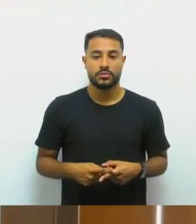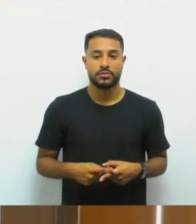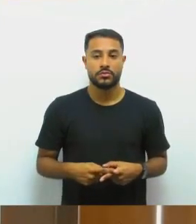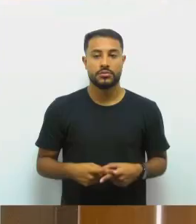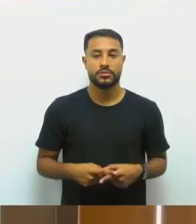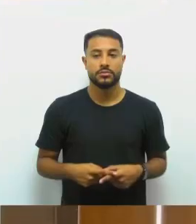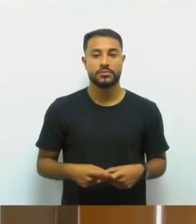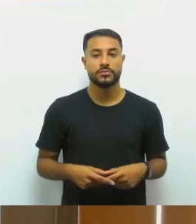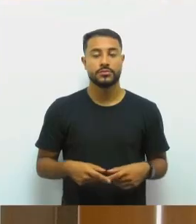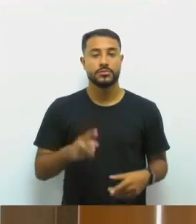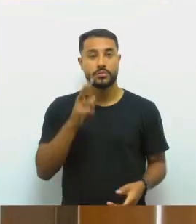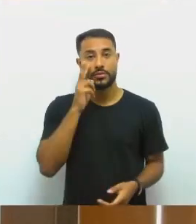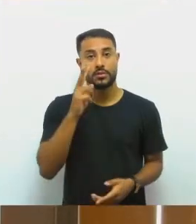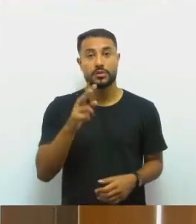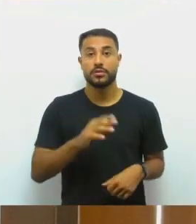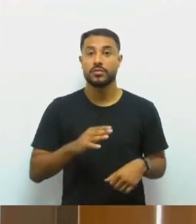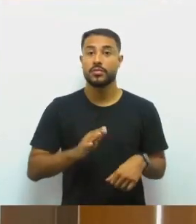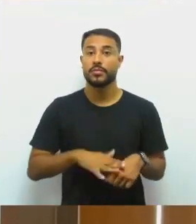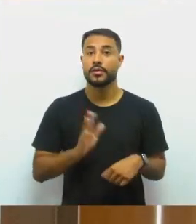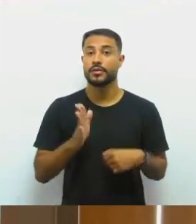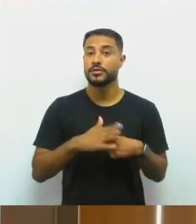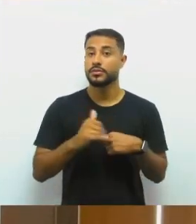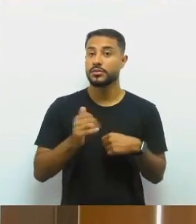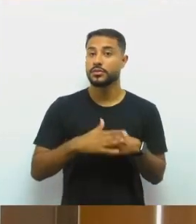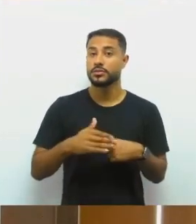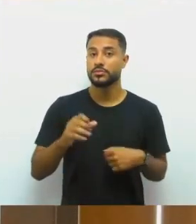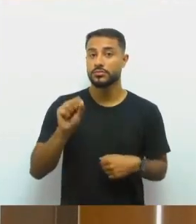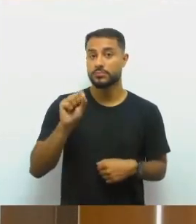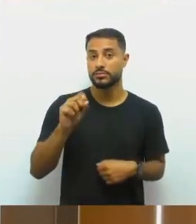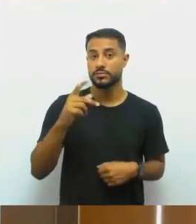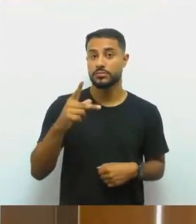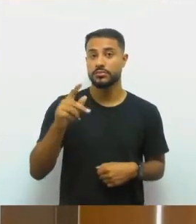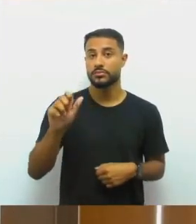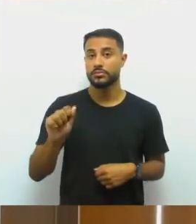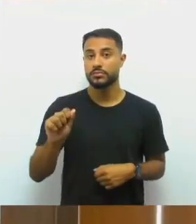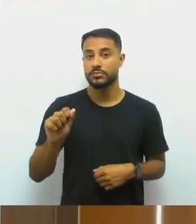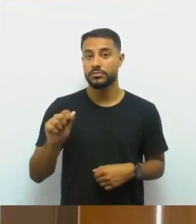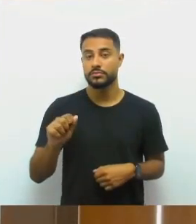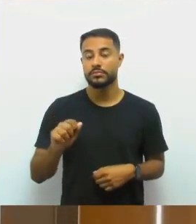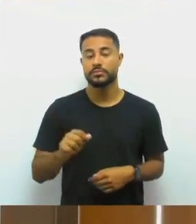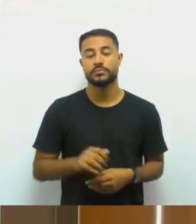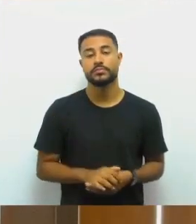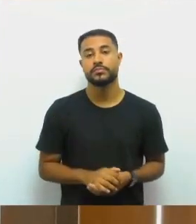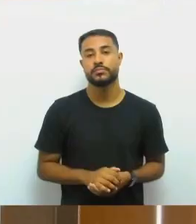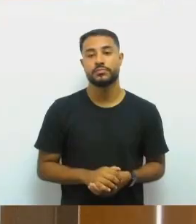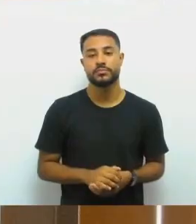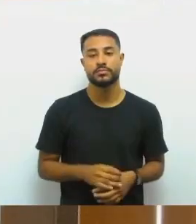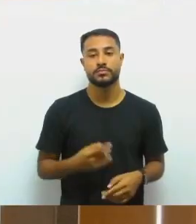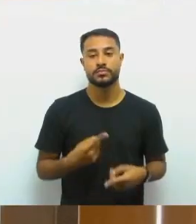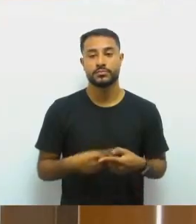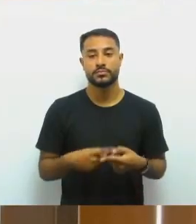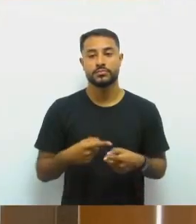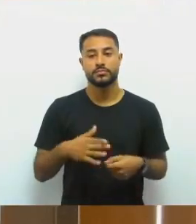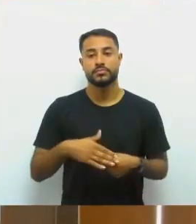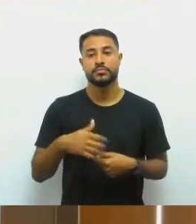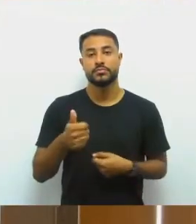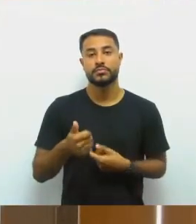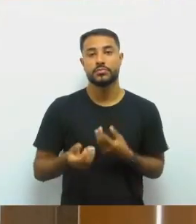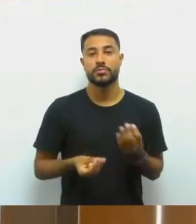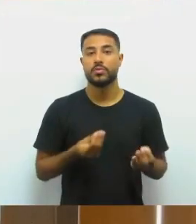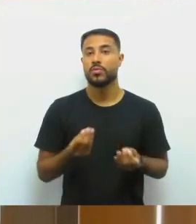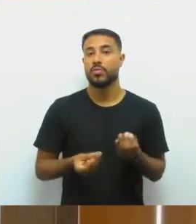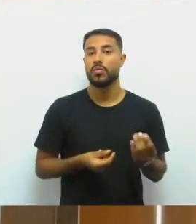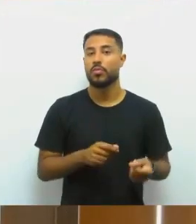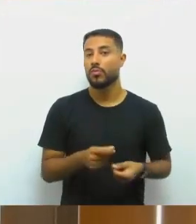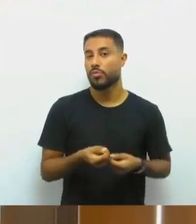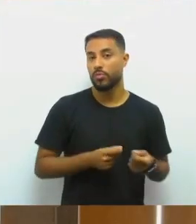SPAs, para que a gente possa melhorar esse fluxo de atendimento e diminuir a